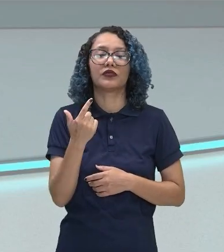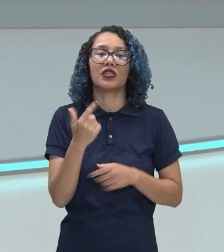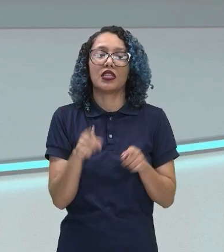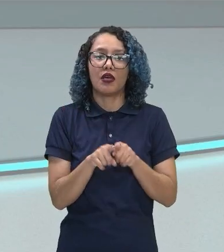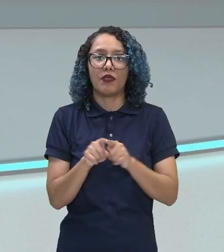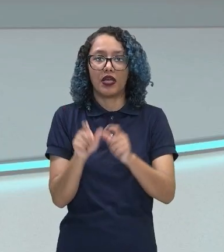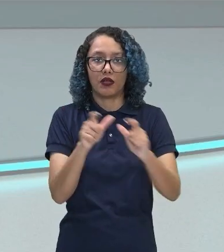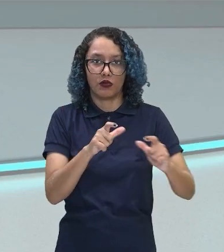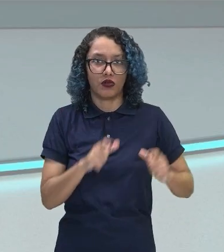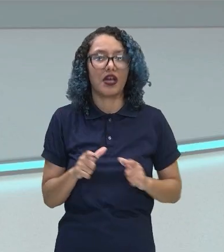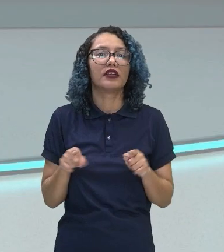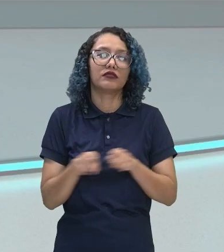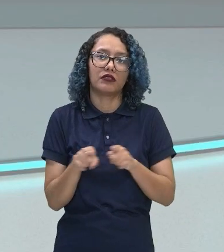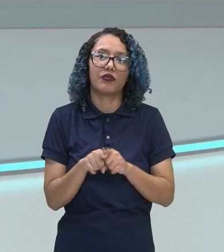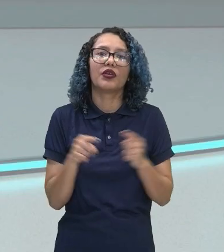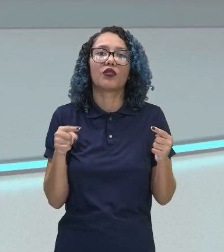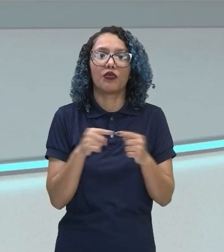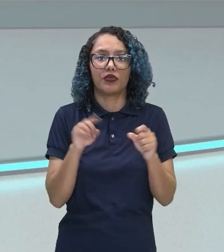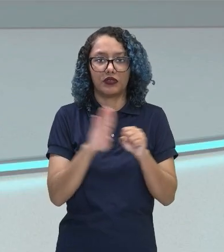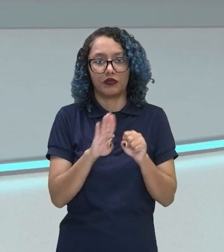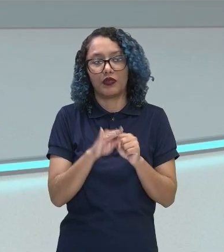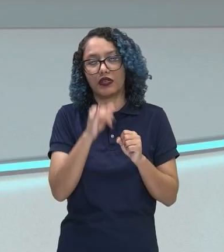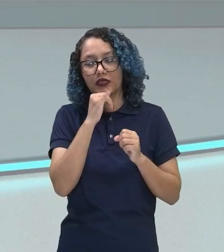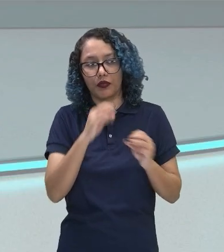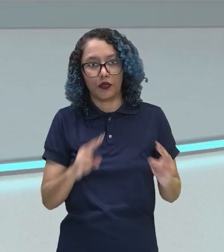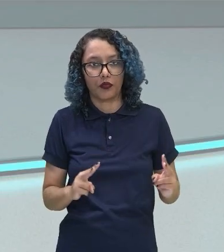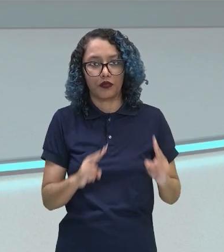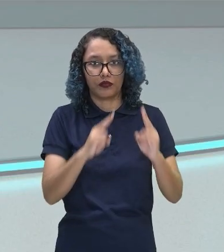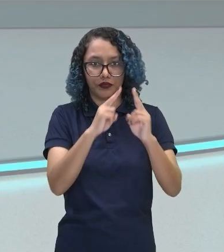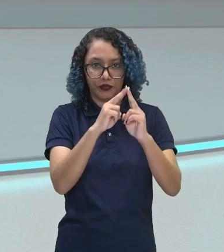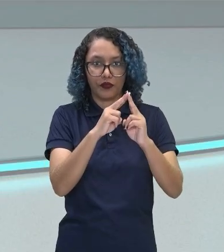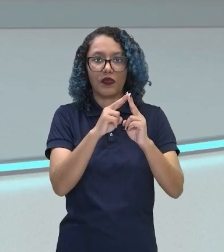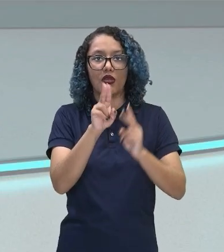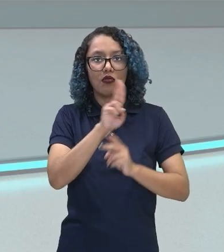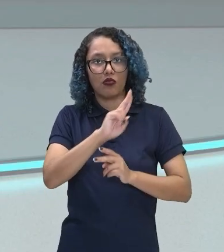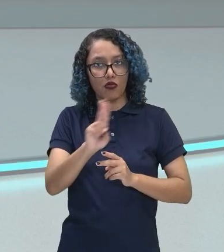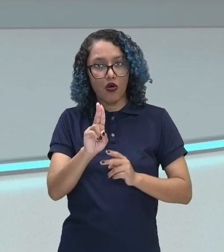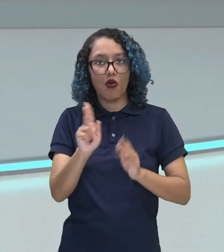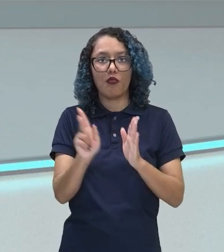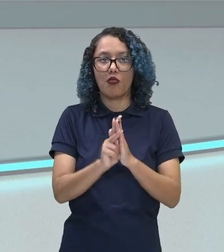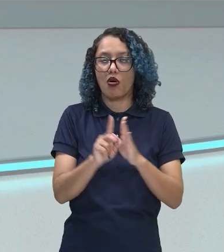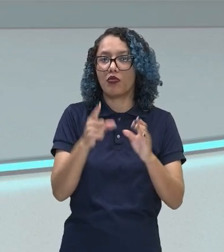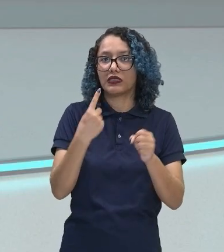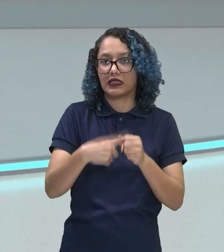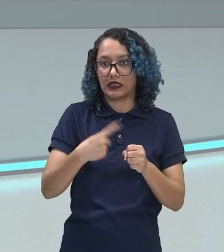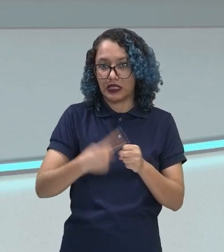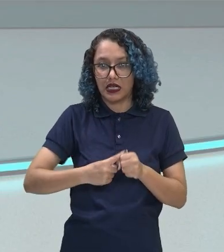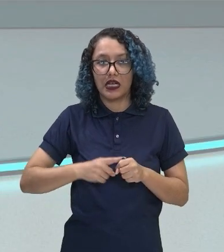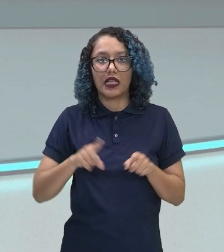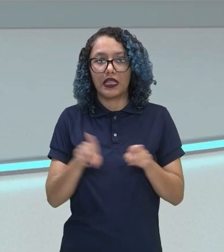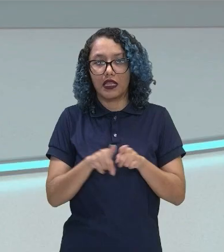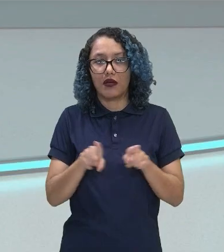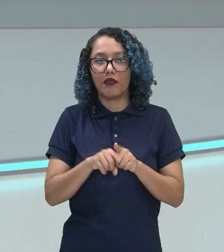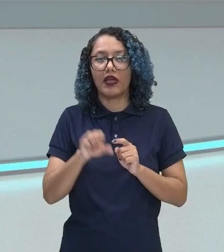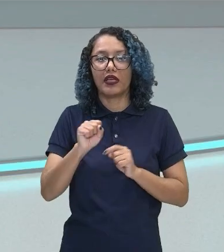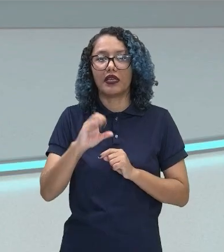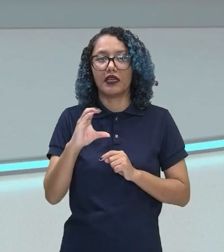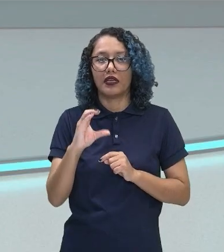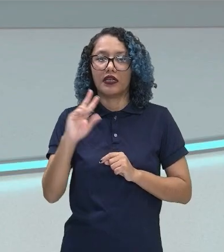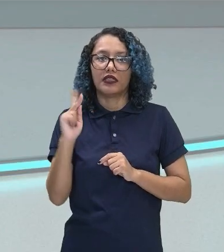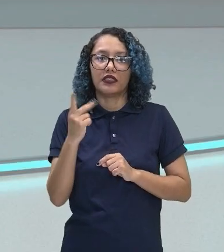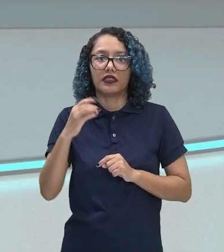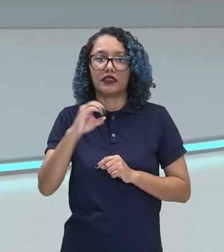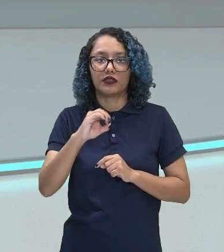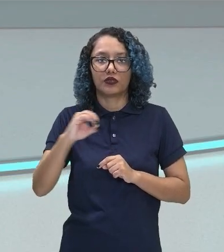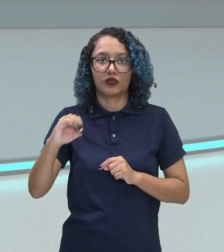são substantivos. Olha só, Paris, né, o nome próprio, inclusive, né, de uma cidade. E também nós temos school, um nome aí